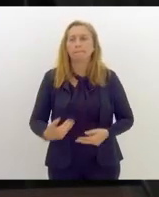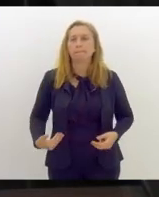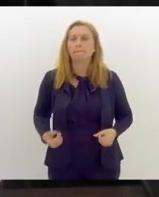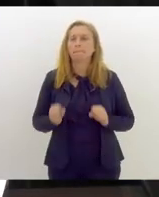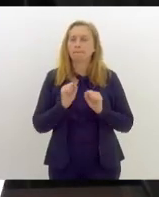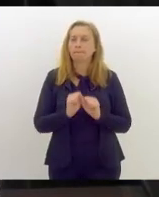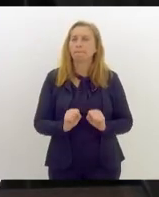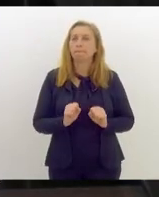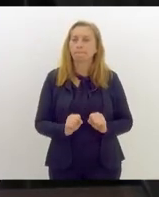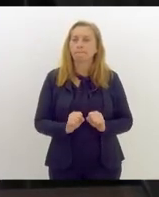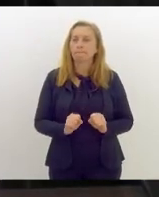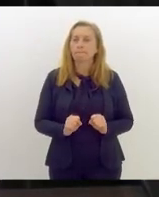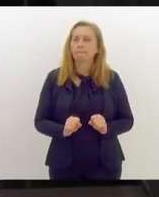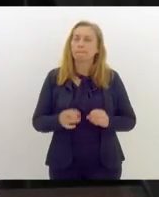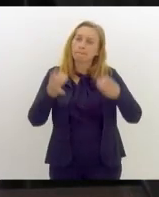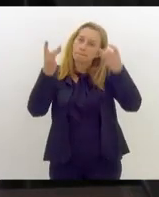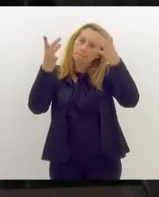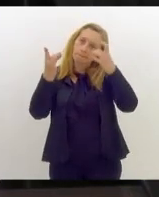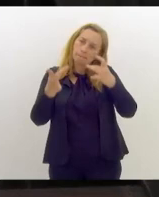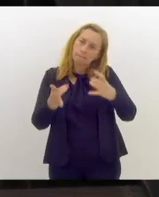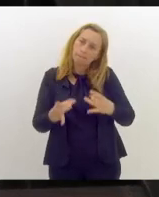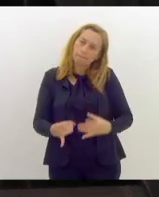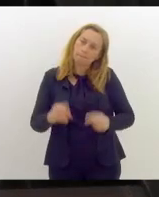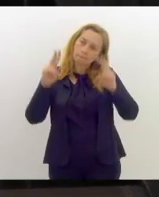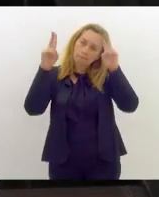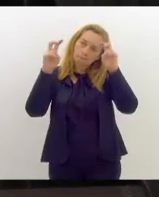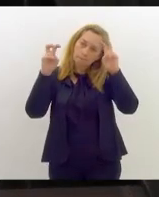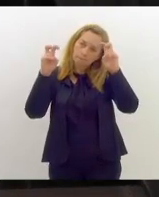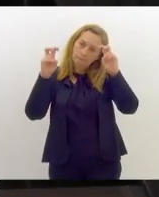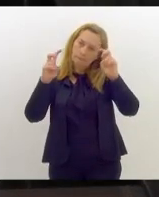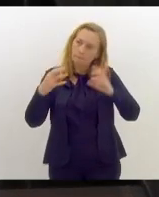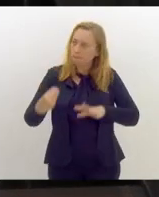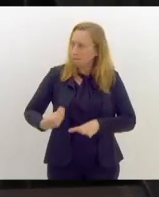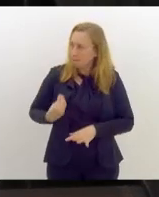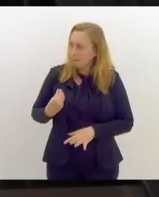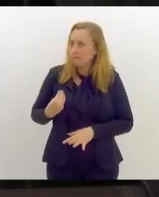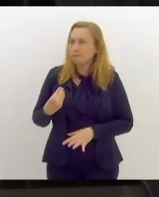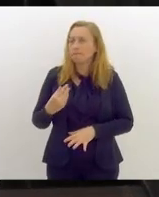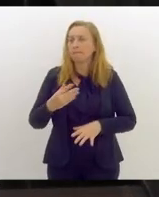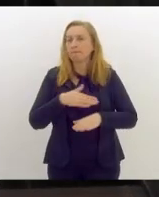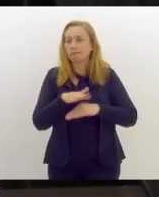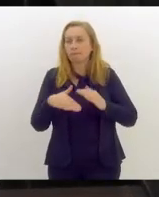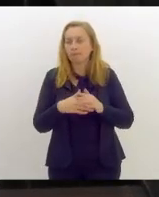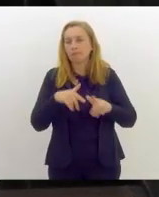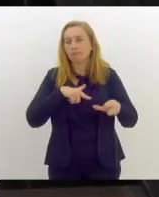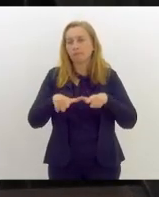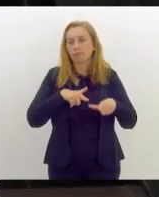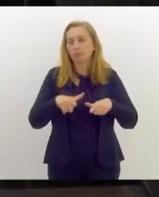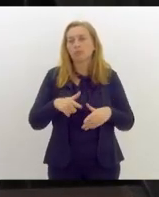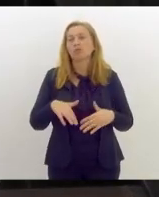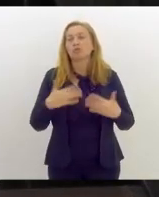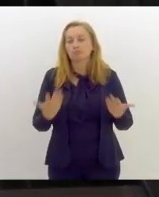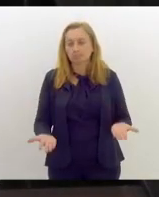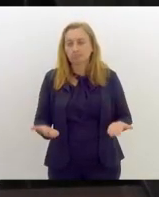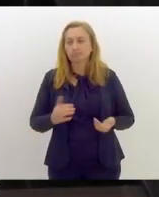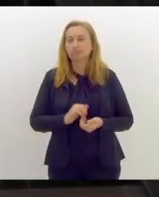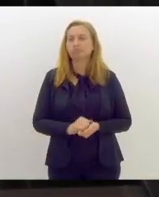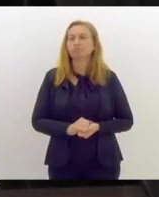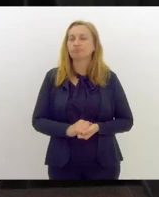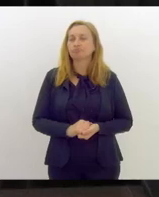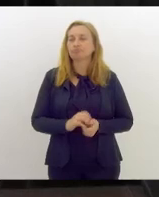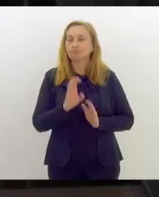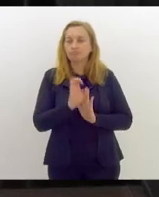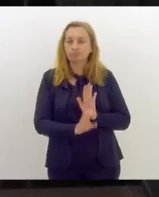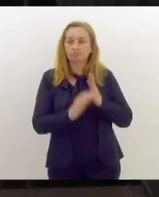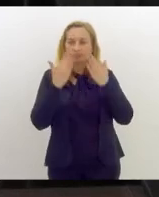pudesse é se tratado esse tema com a presença dos trabalhadores né então né as